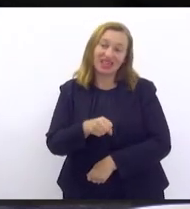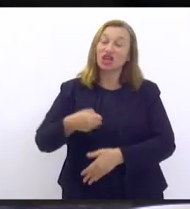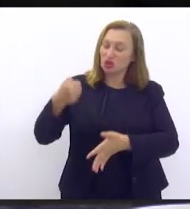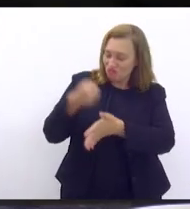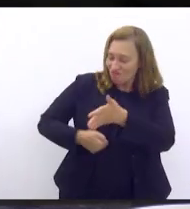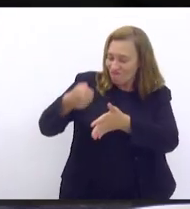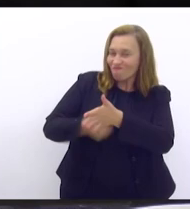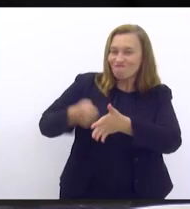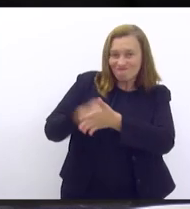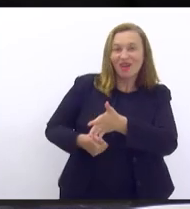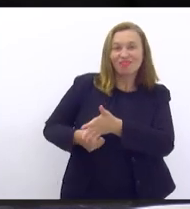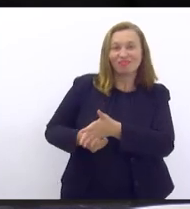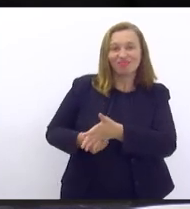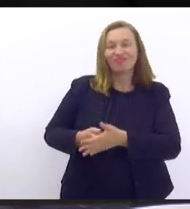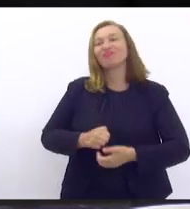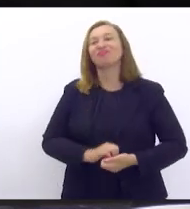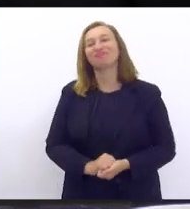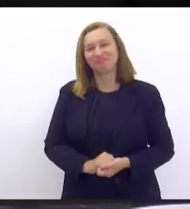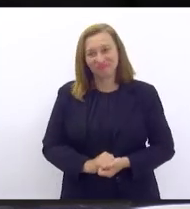lutemos.